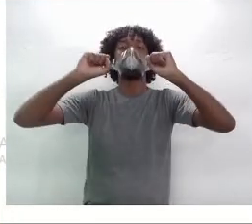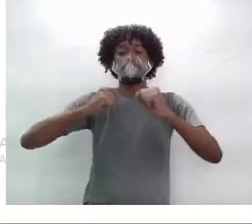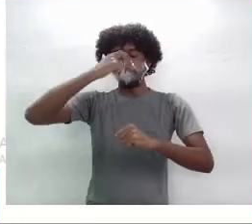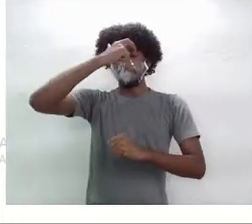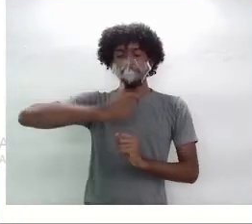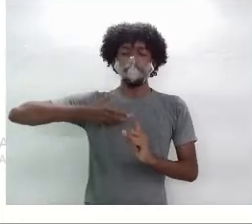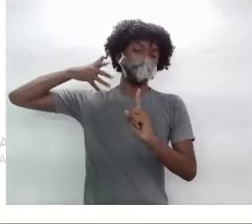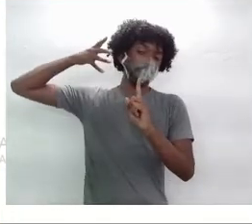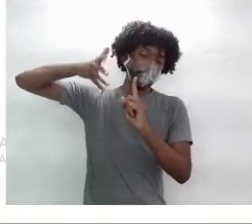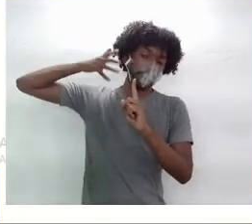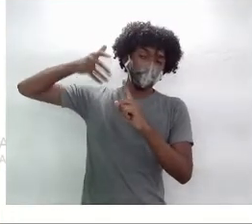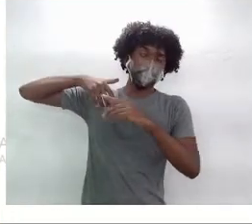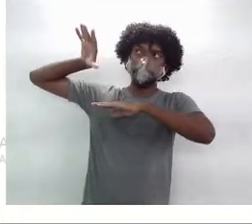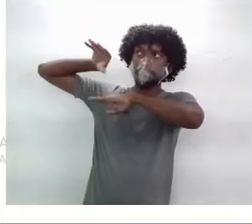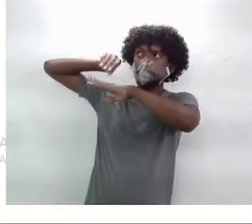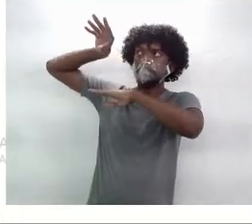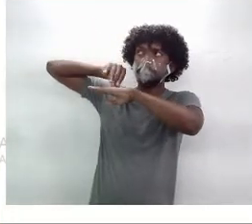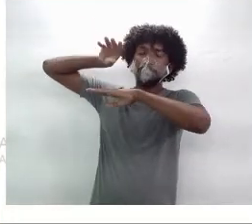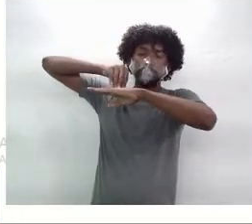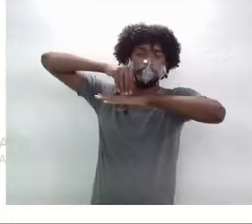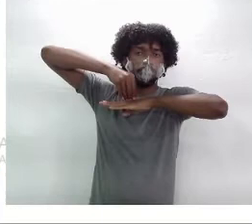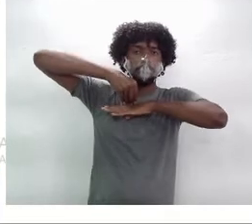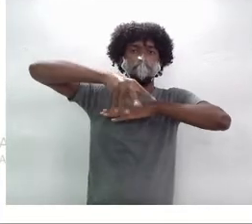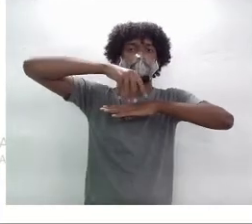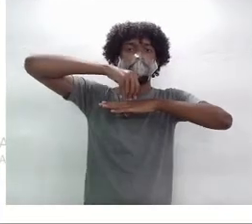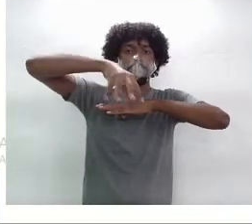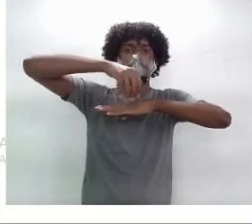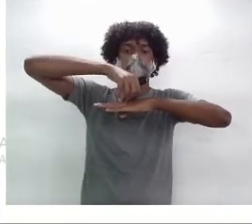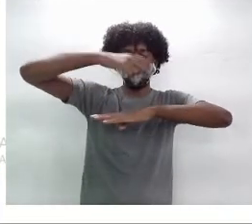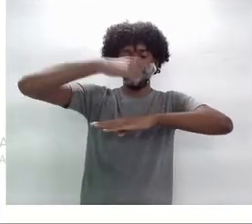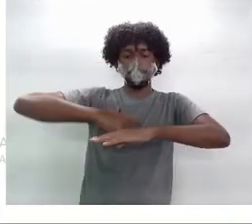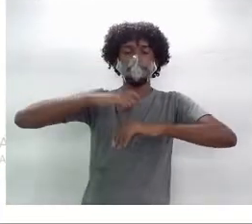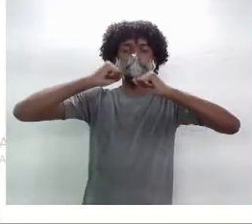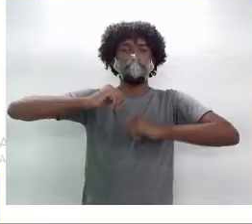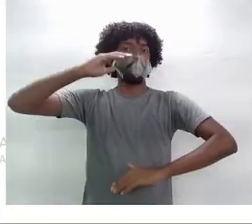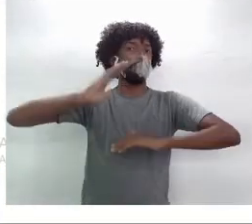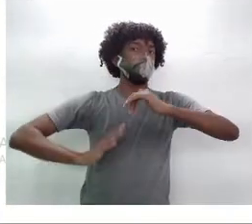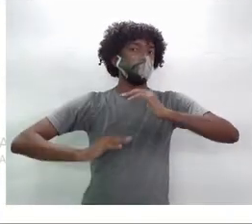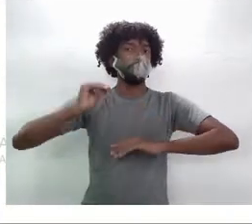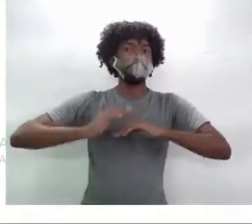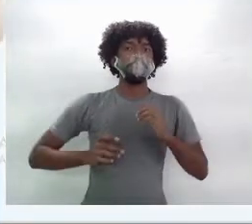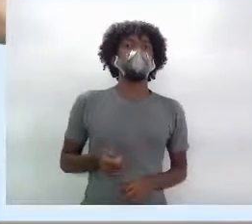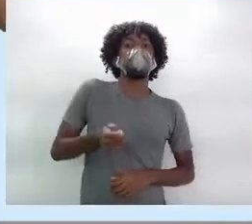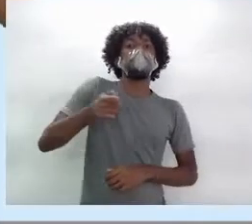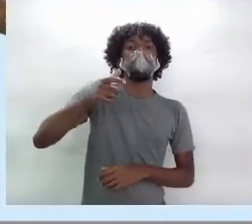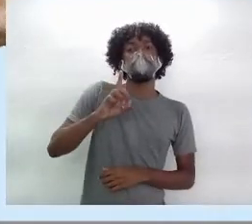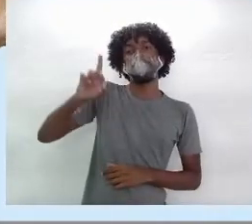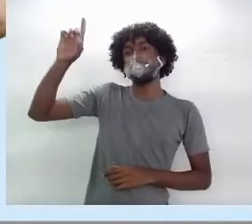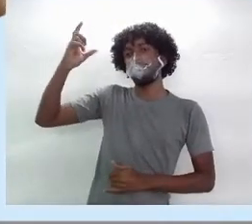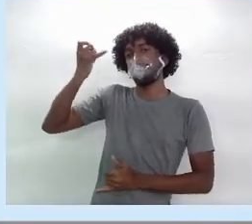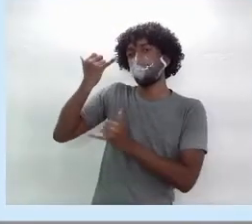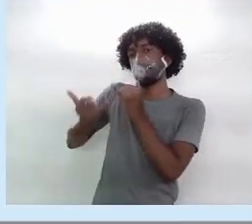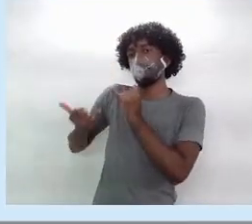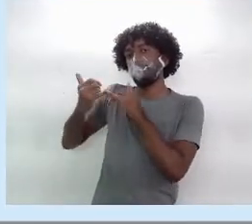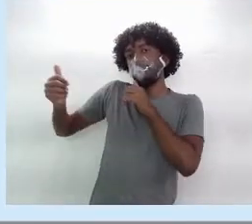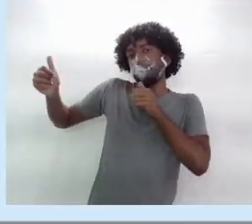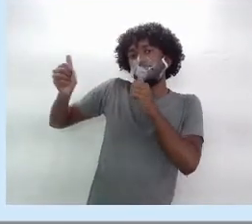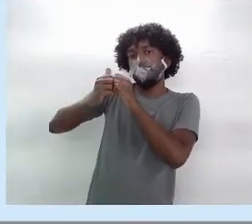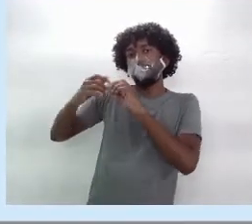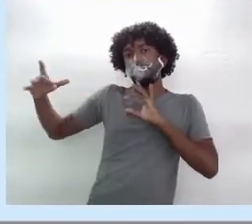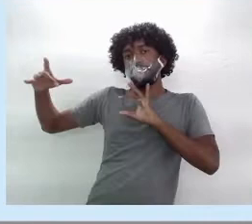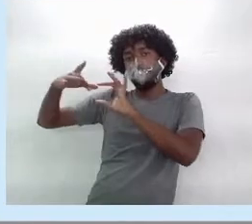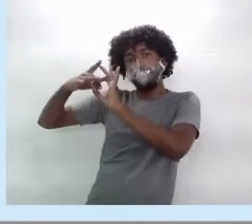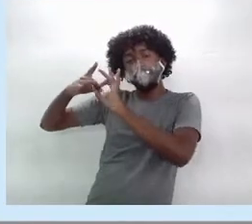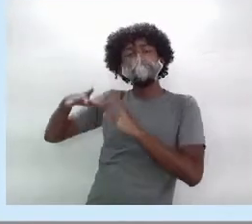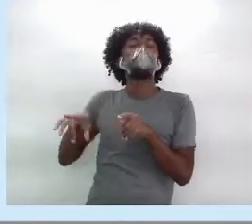palavras dos deuses, ou como alguém dotado de natureza quase divina. É importante salientar que nós